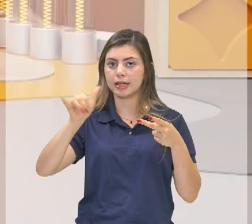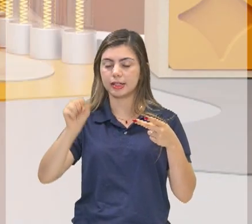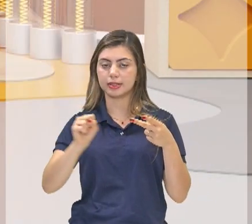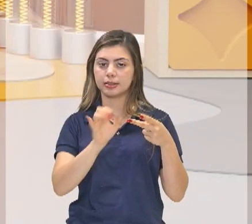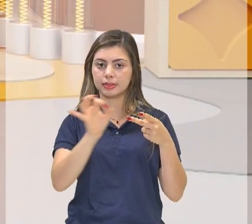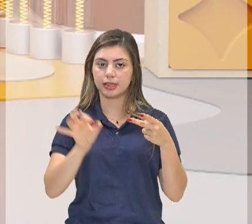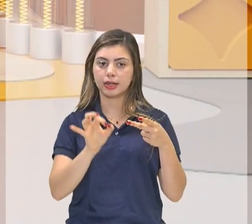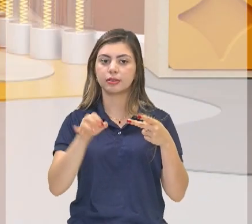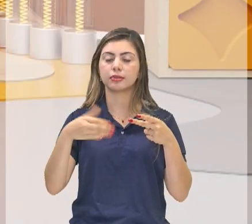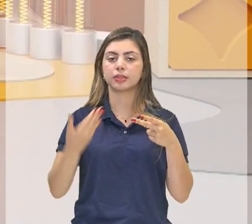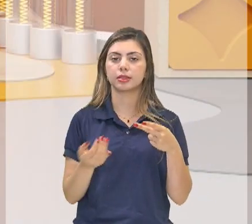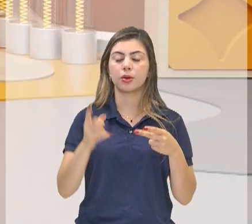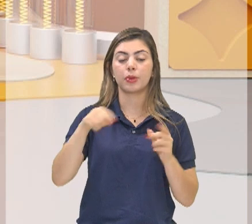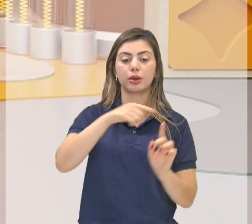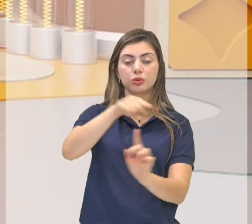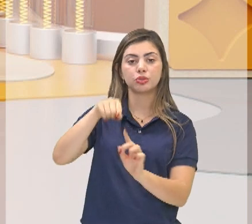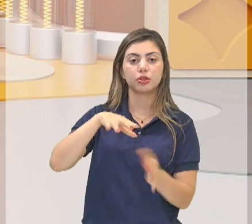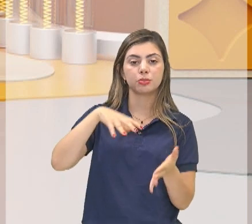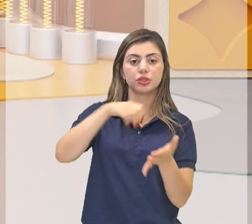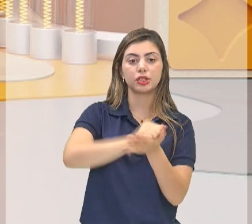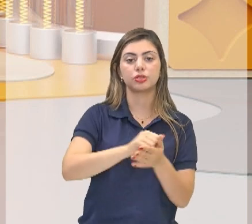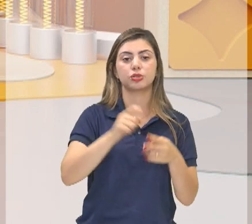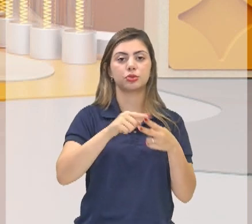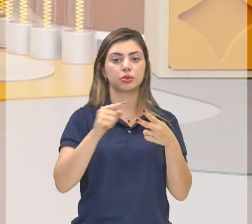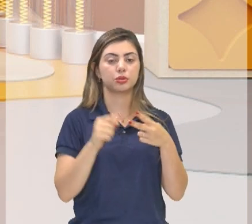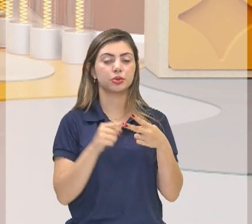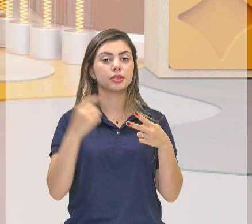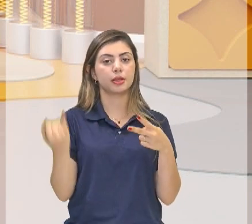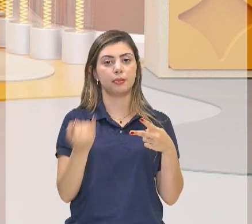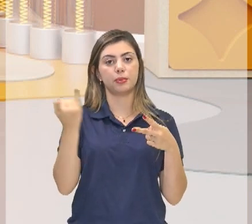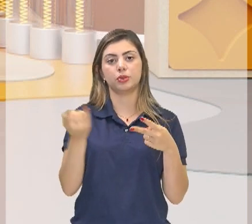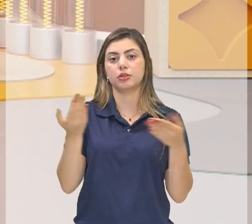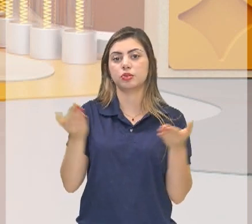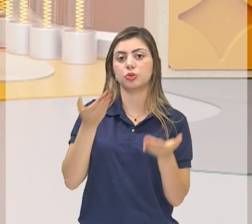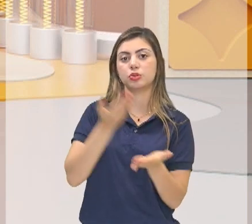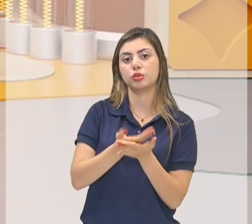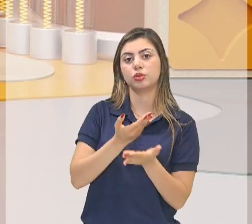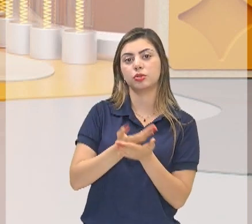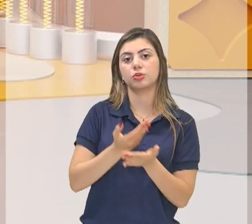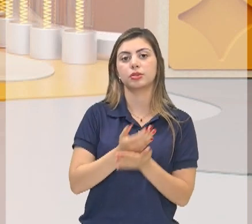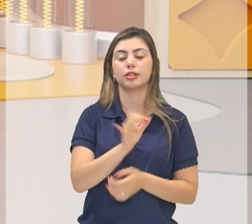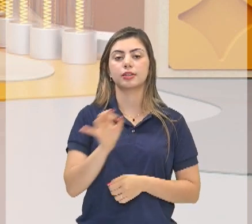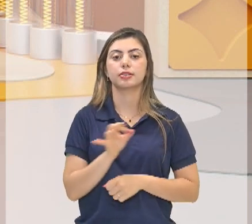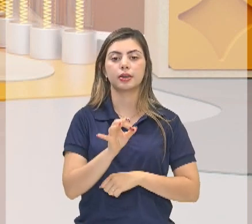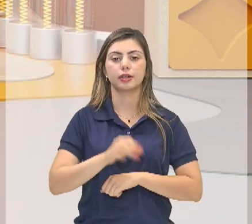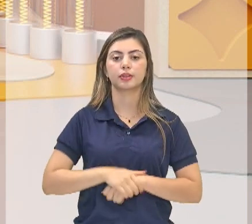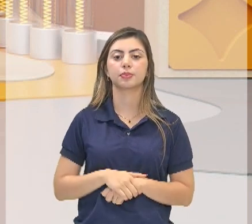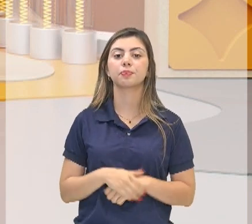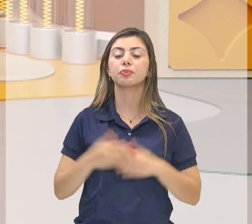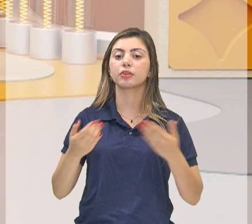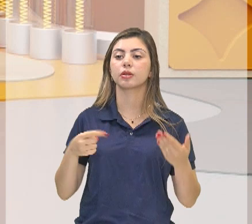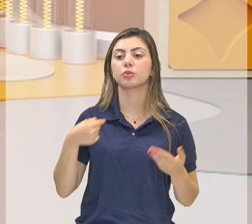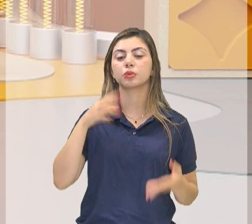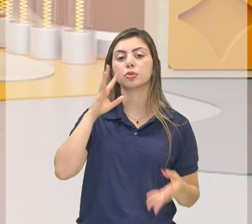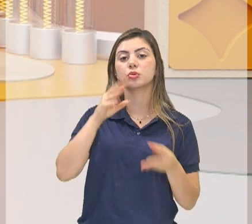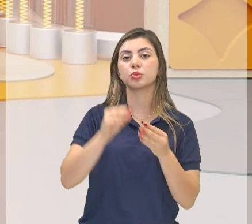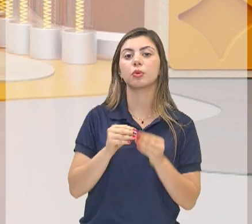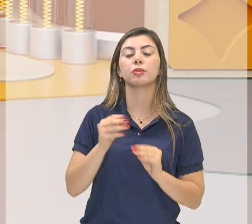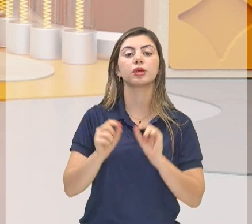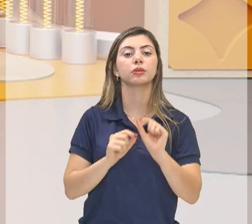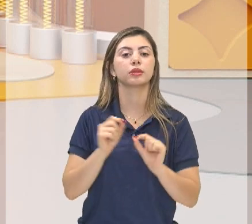essa é uma parte muito importante da nossa aula. Já compreendemos, né,